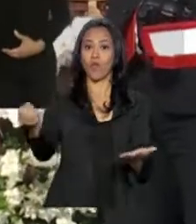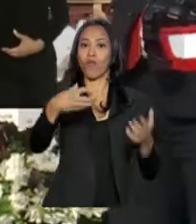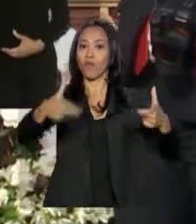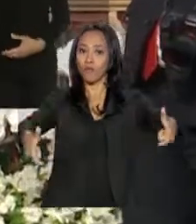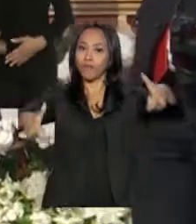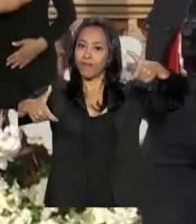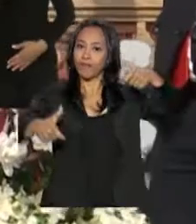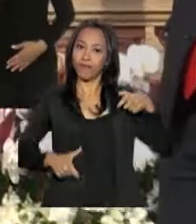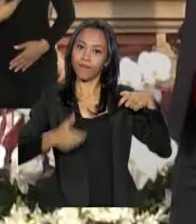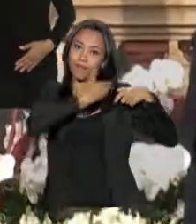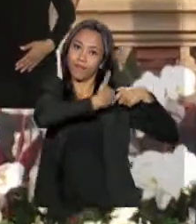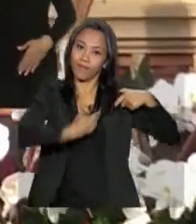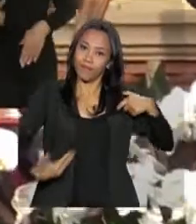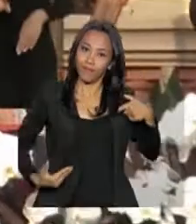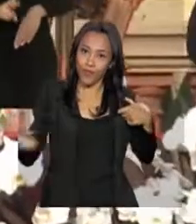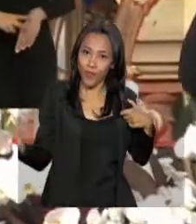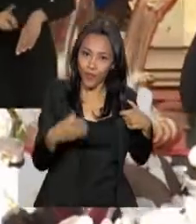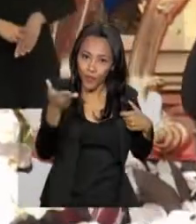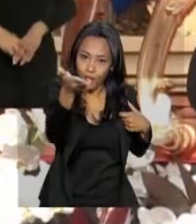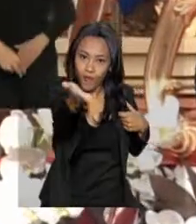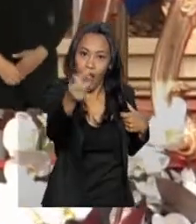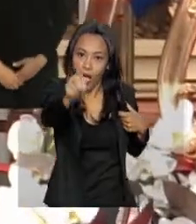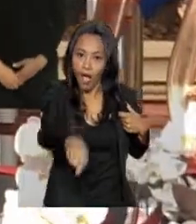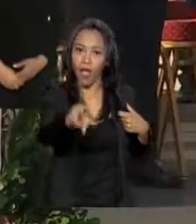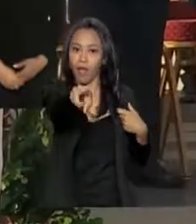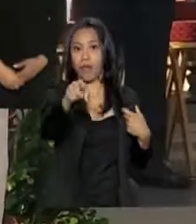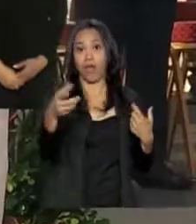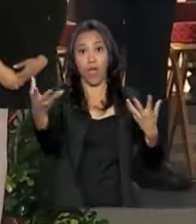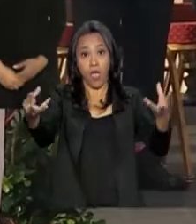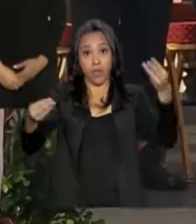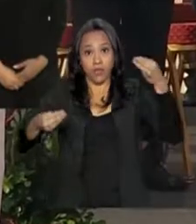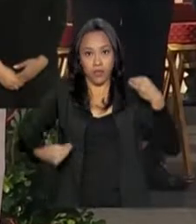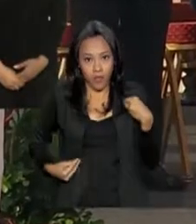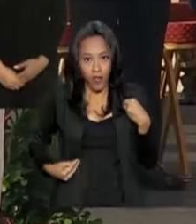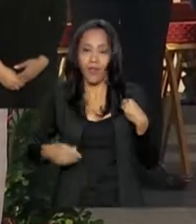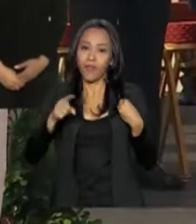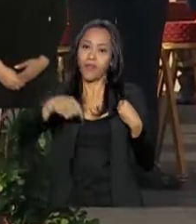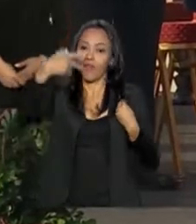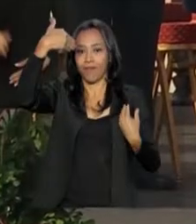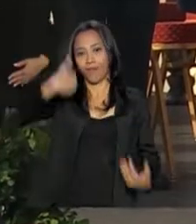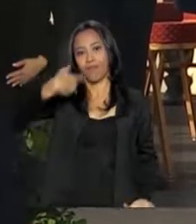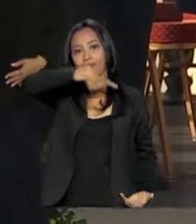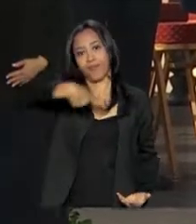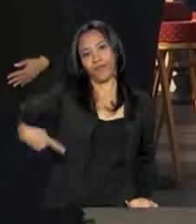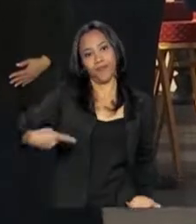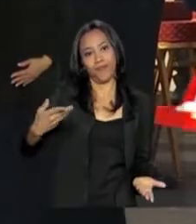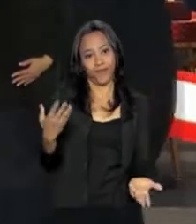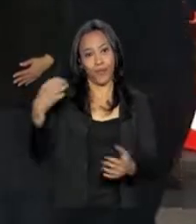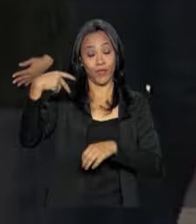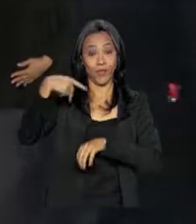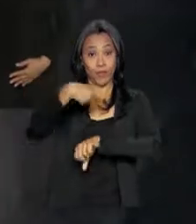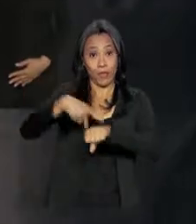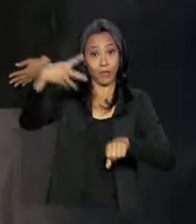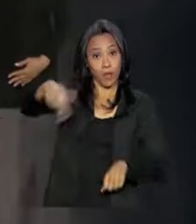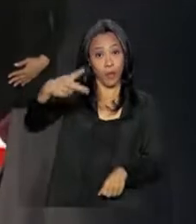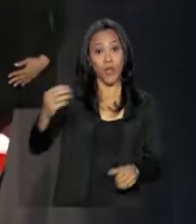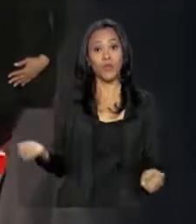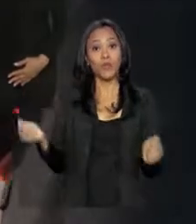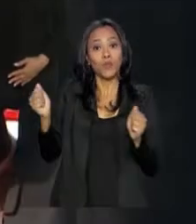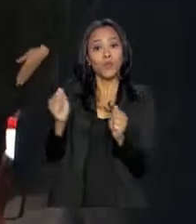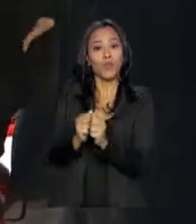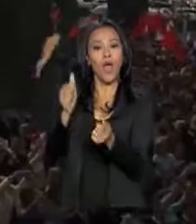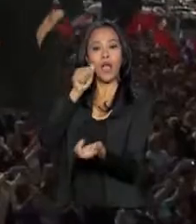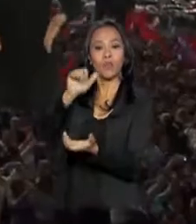benite nas imagens você vê o momento em que benitez recebe a faixa presidencial ele estava acompanhado da esposa silvana